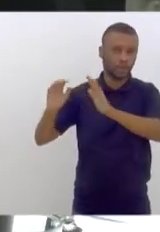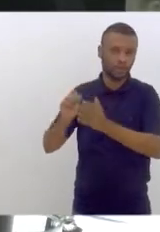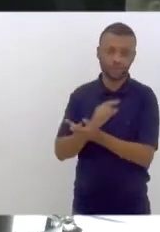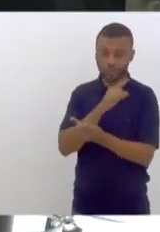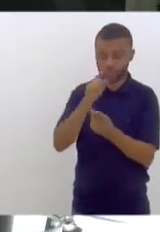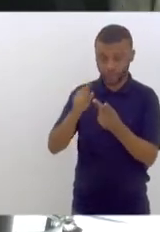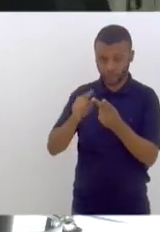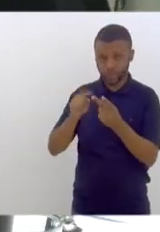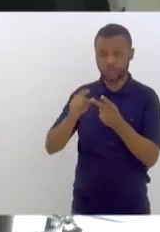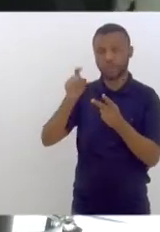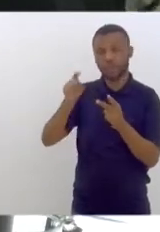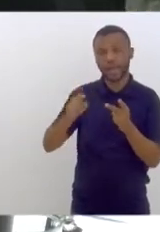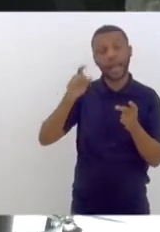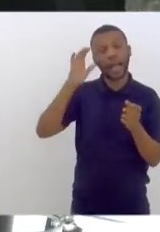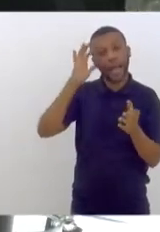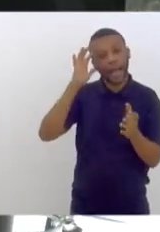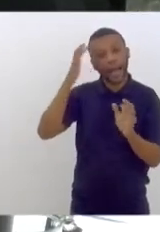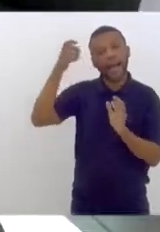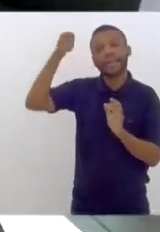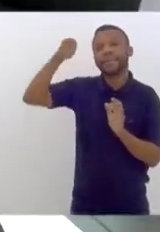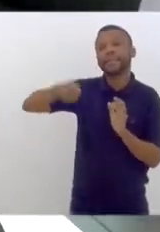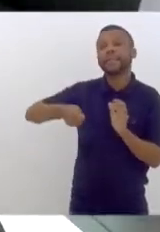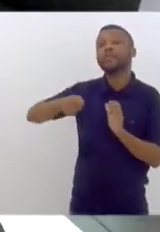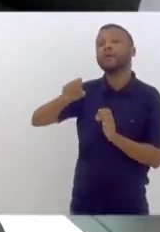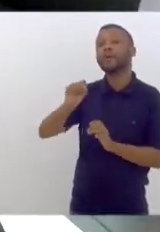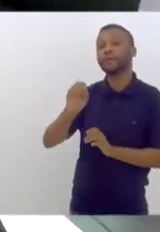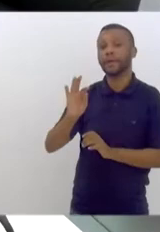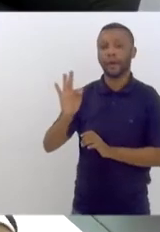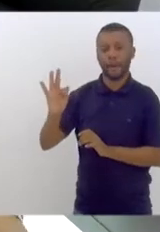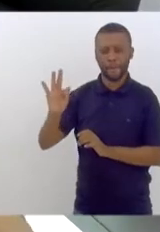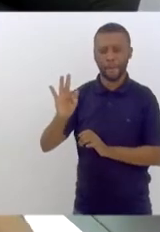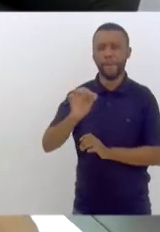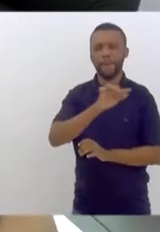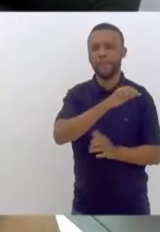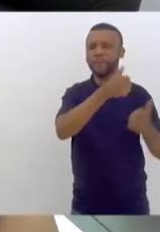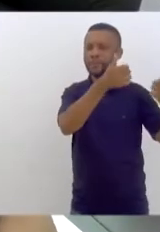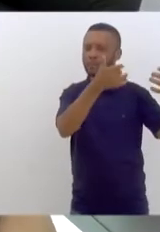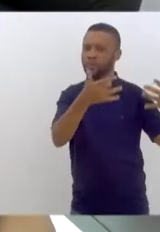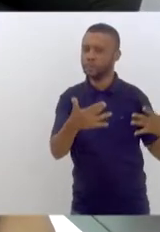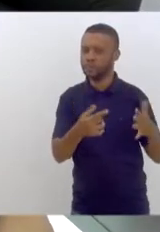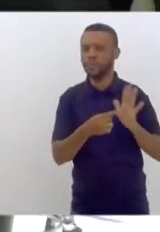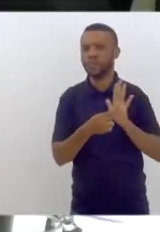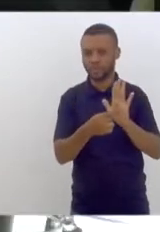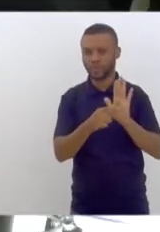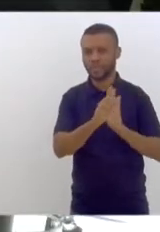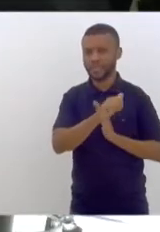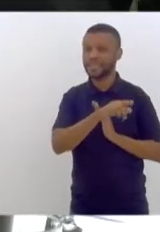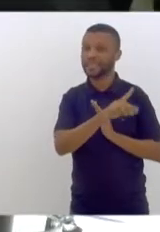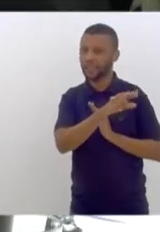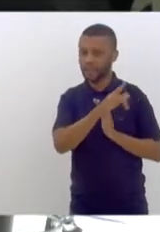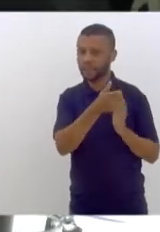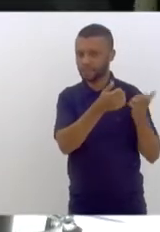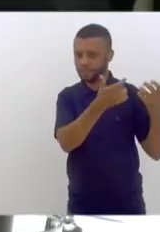a decisão do Supremo, que a Andréia acabou de expor. E aí,